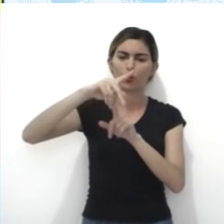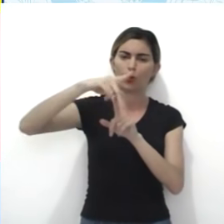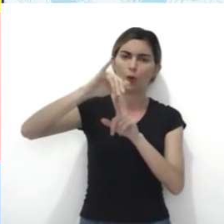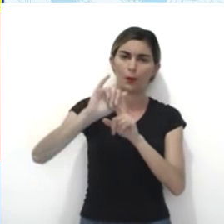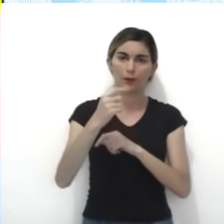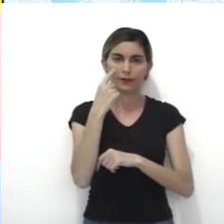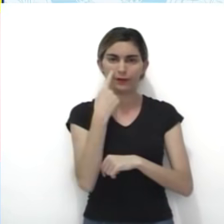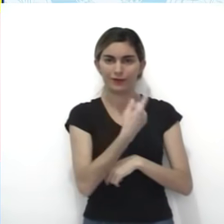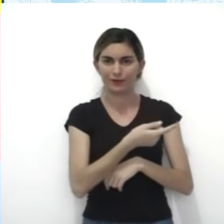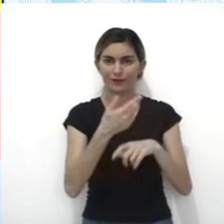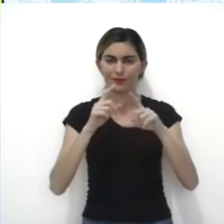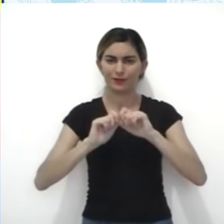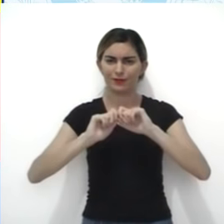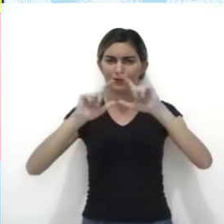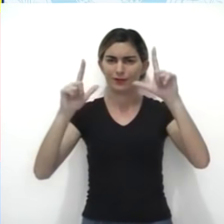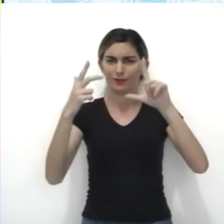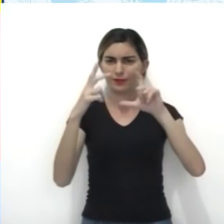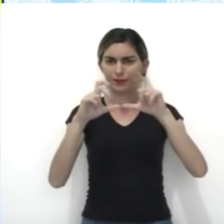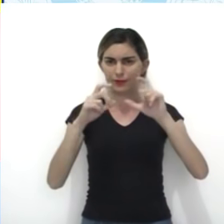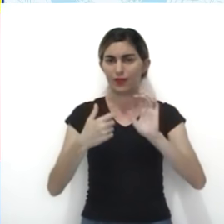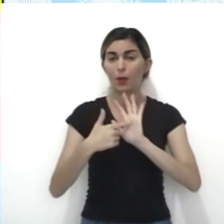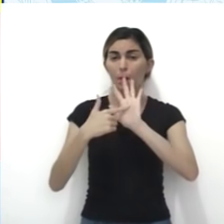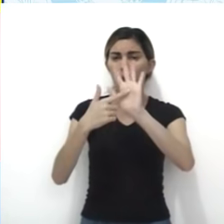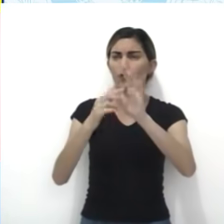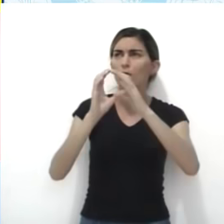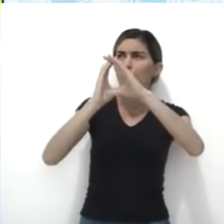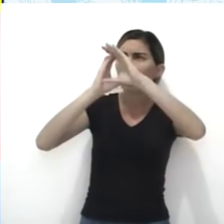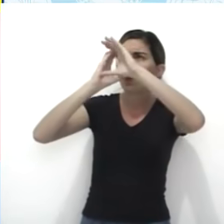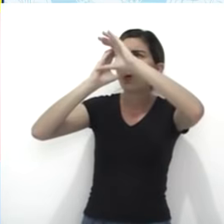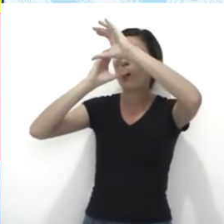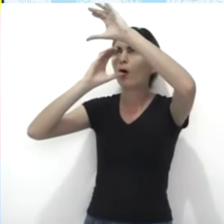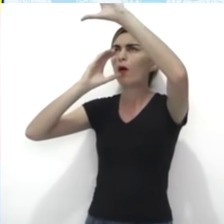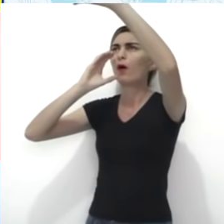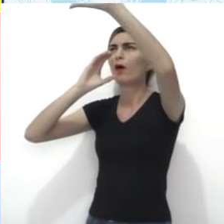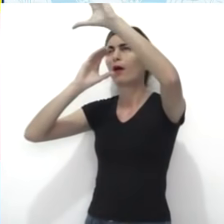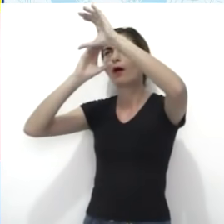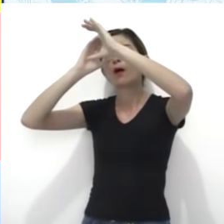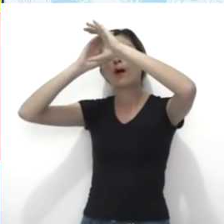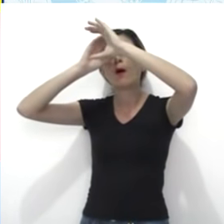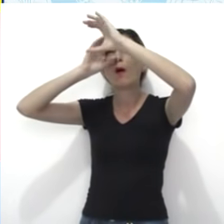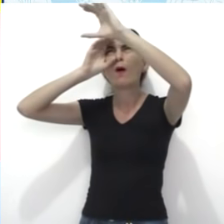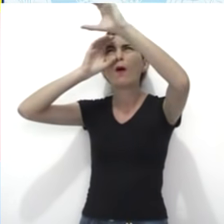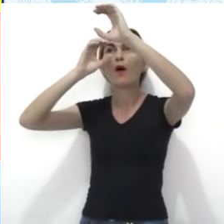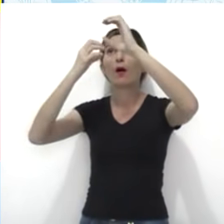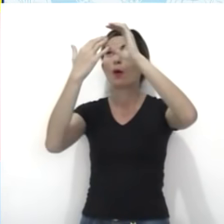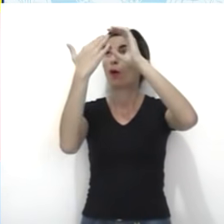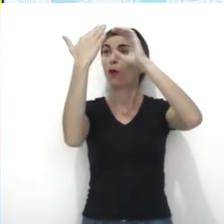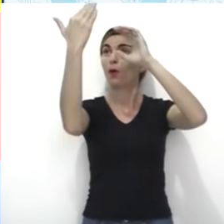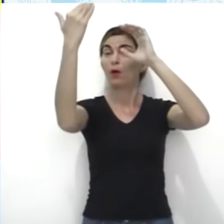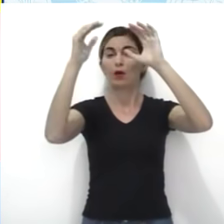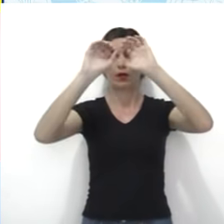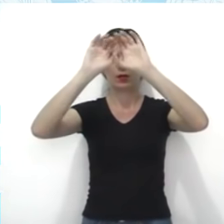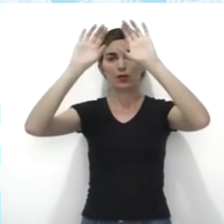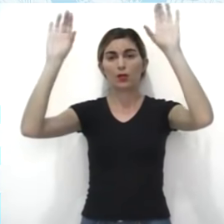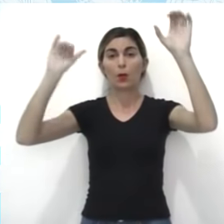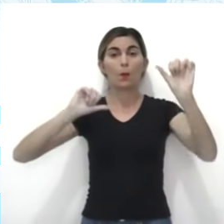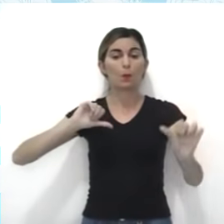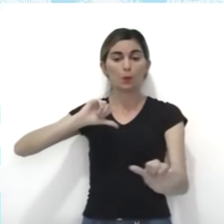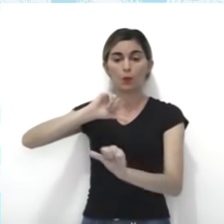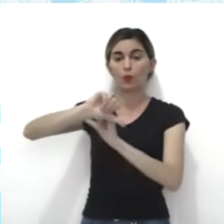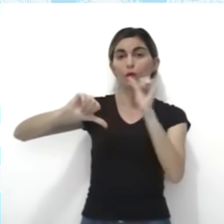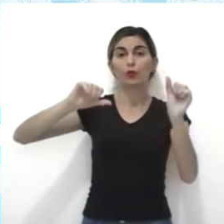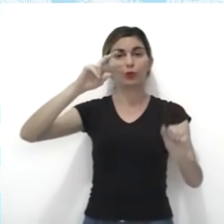vocês podem observar e na imagem ao lado e ele apontou esse telescópio para o céu então a partir desse momento ele